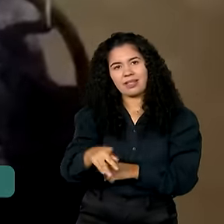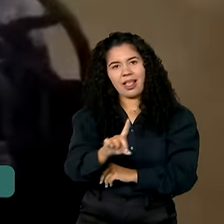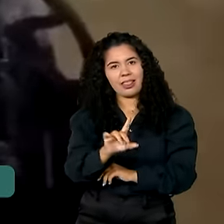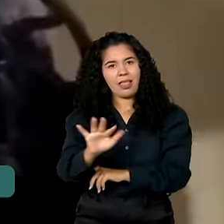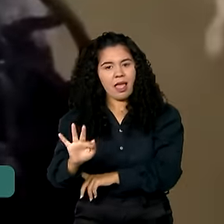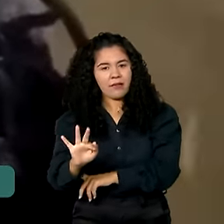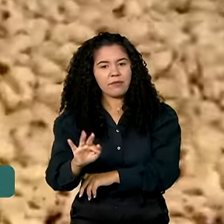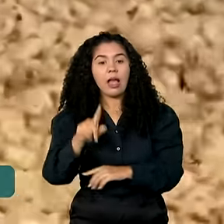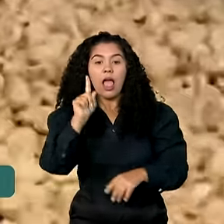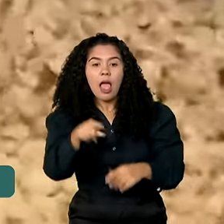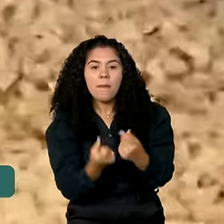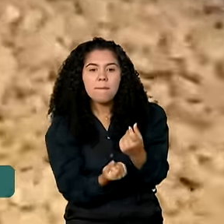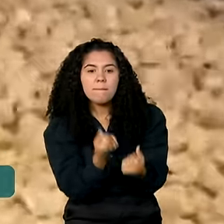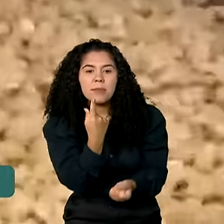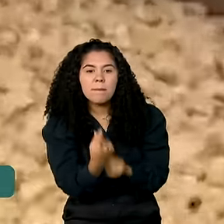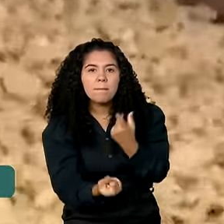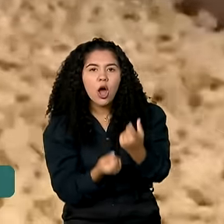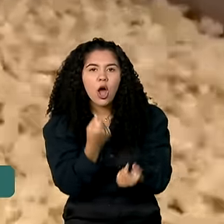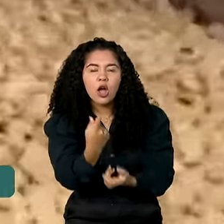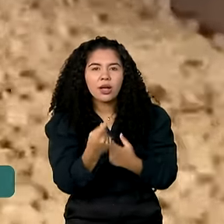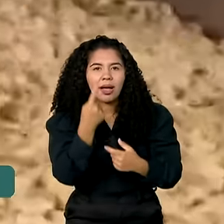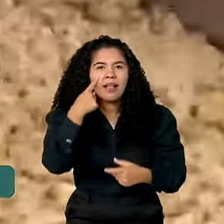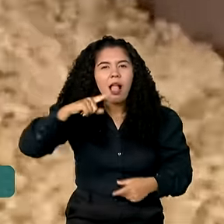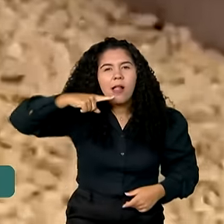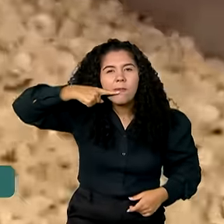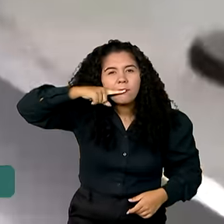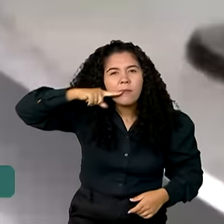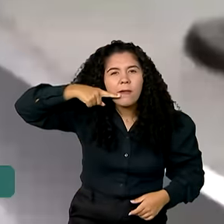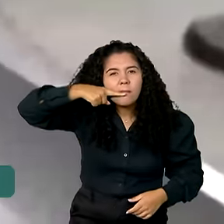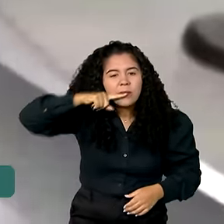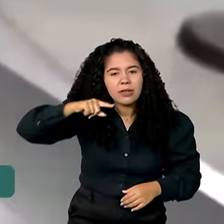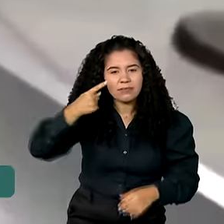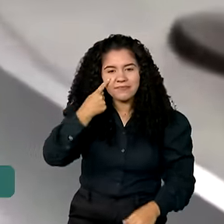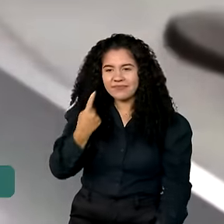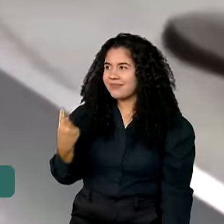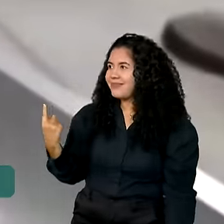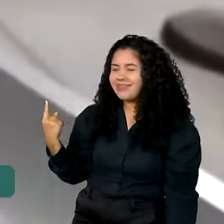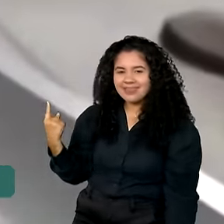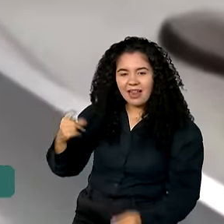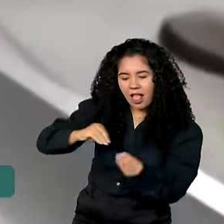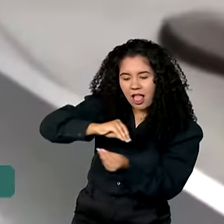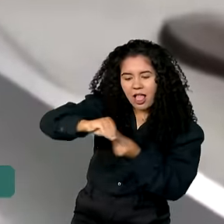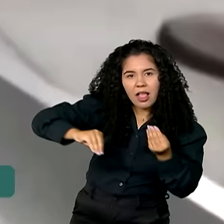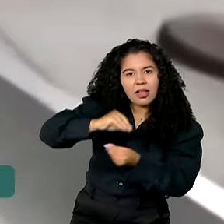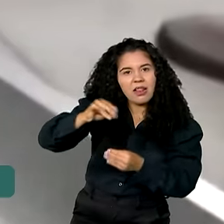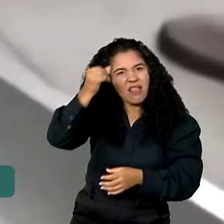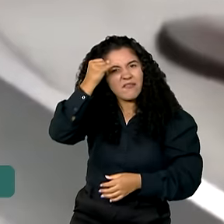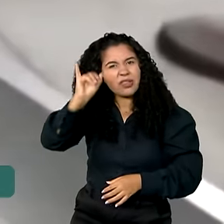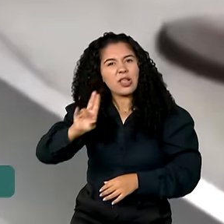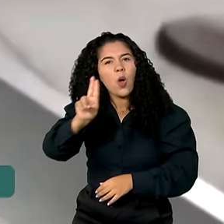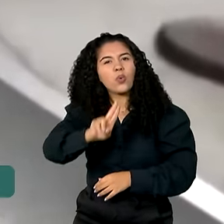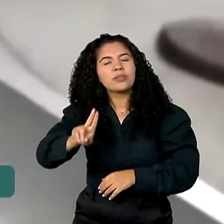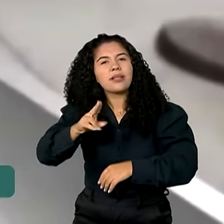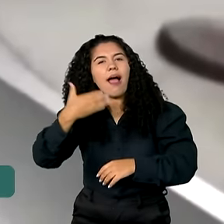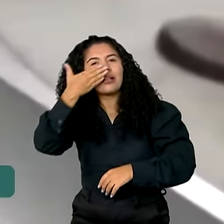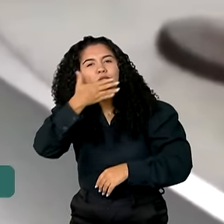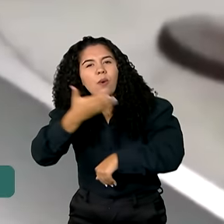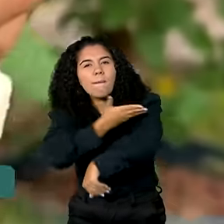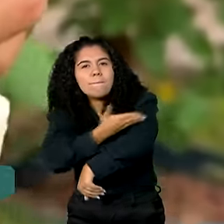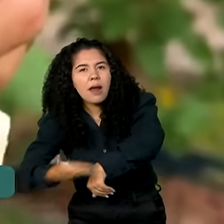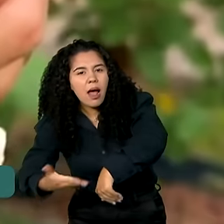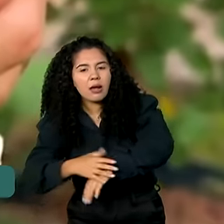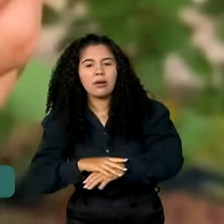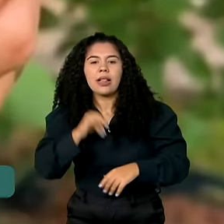uma pipoca feita com melado de cana e rapadura, sem o uso de açúcar branco. Ali também são